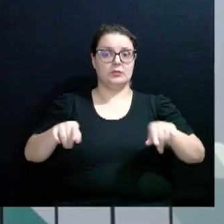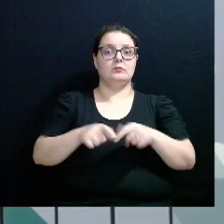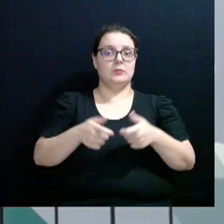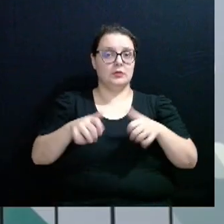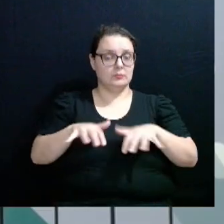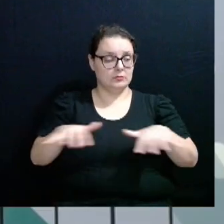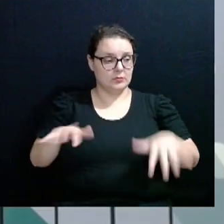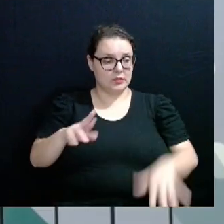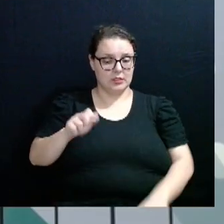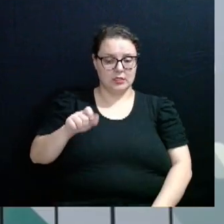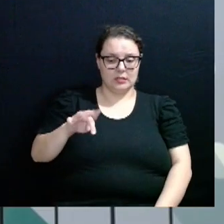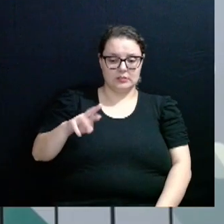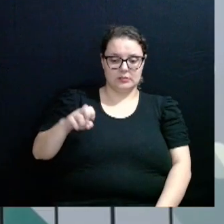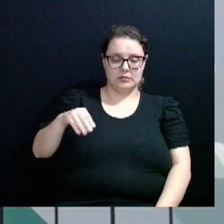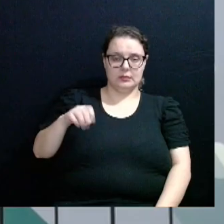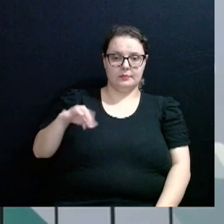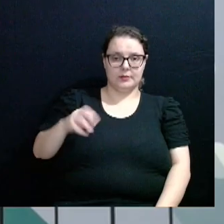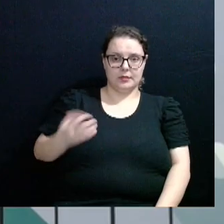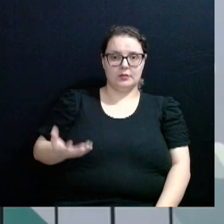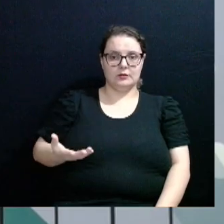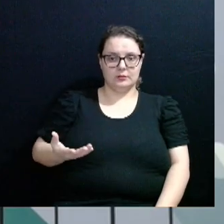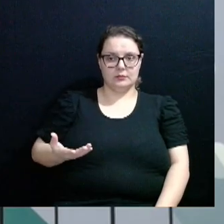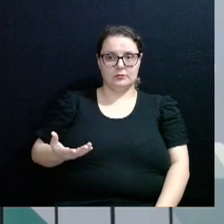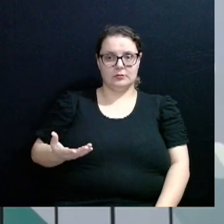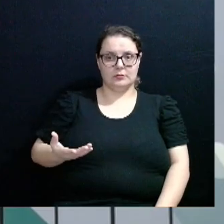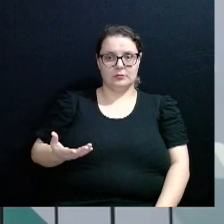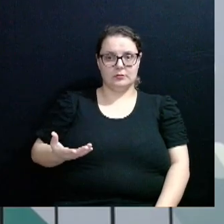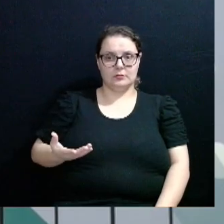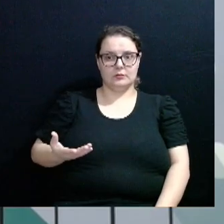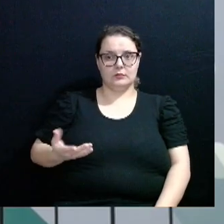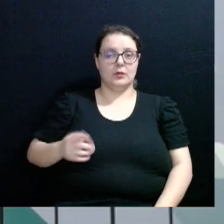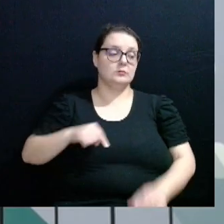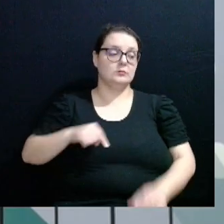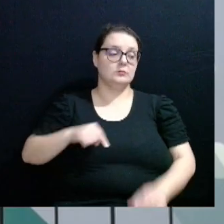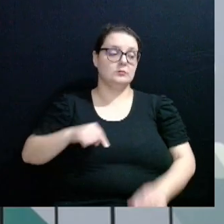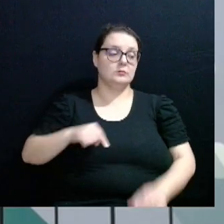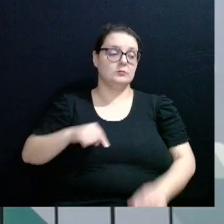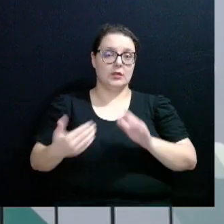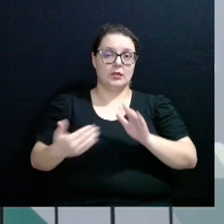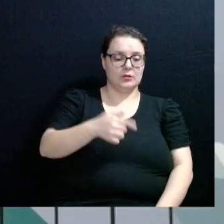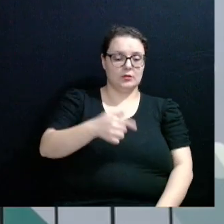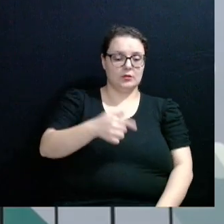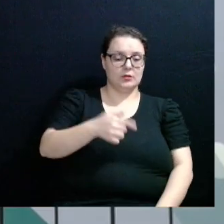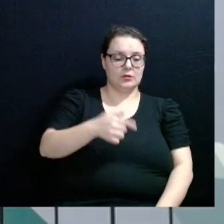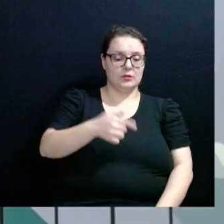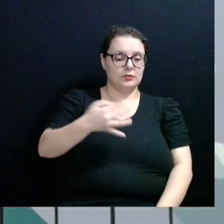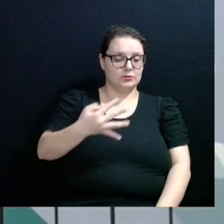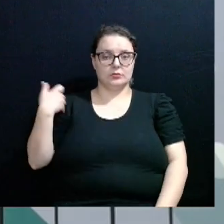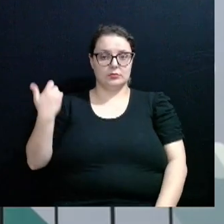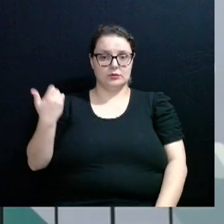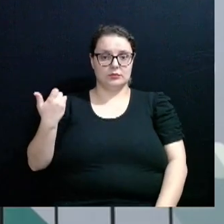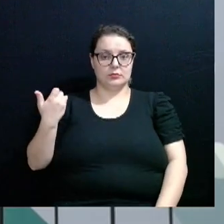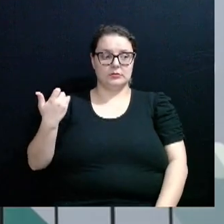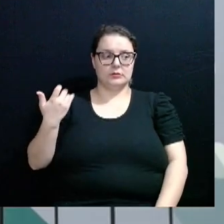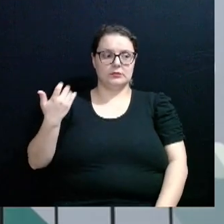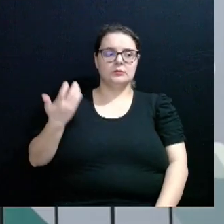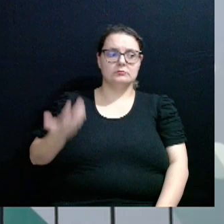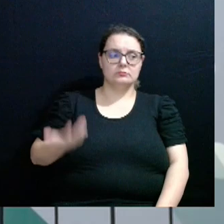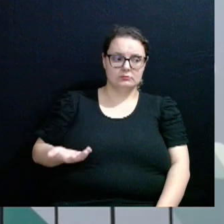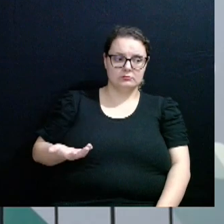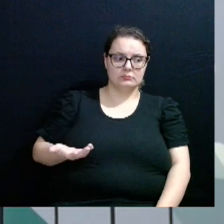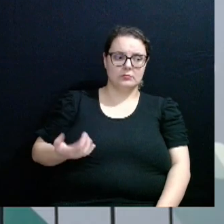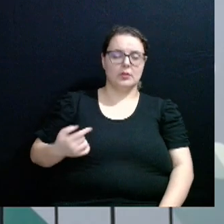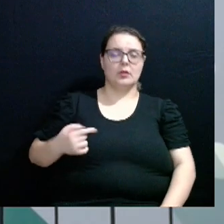rastreamento, um rastreamento ativo, né, até os 74 anos. Então, assim, eu pergunto para o